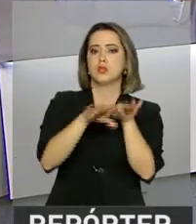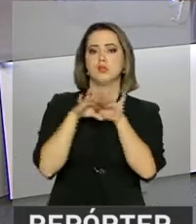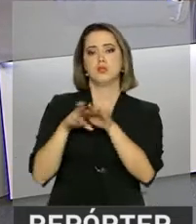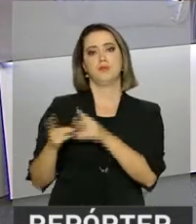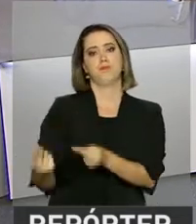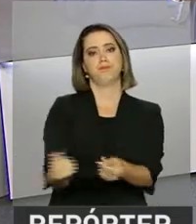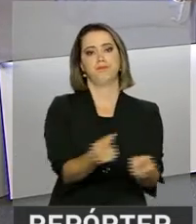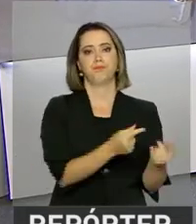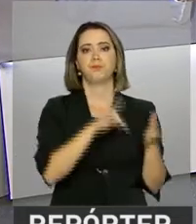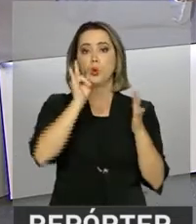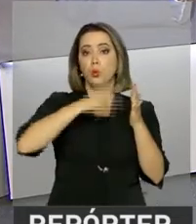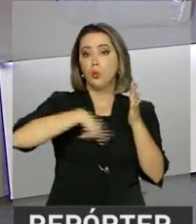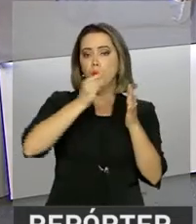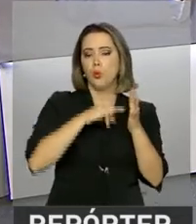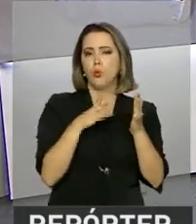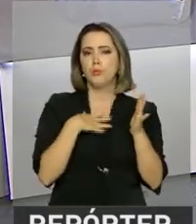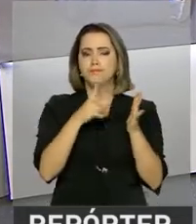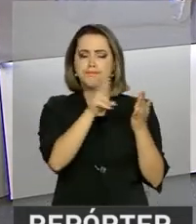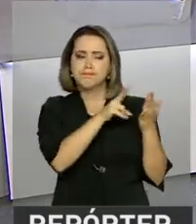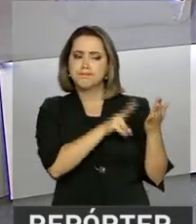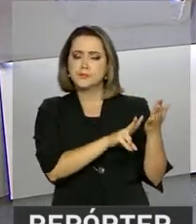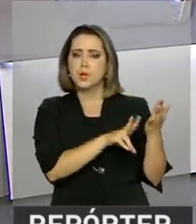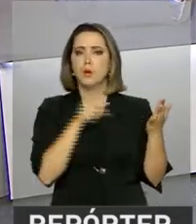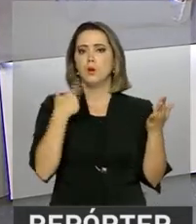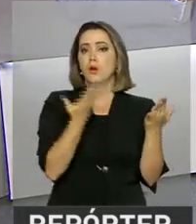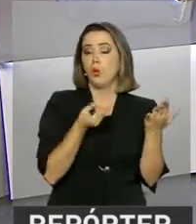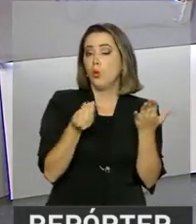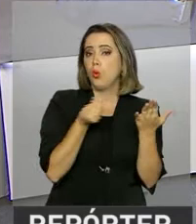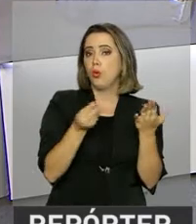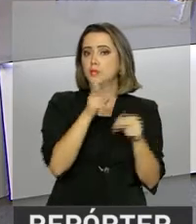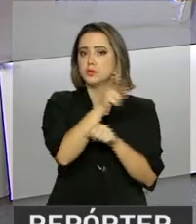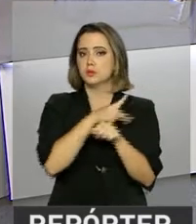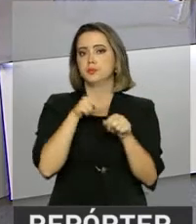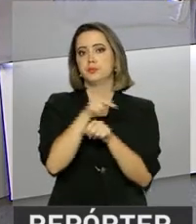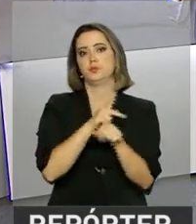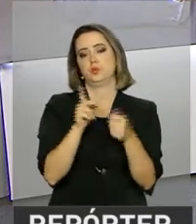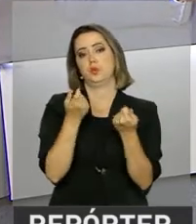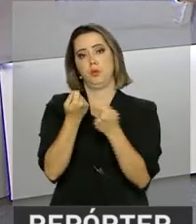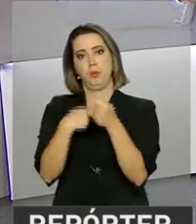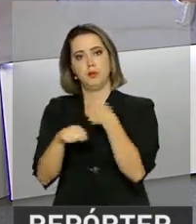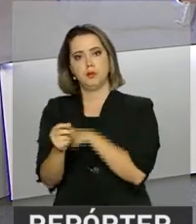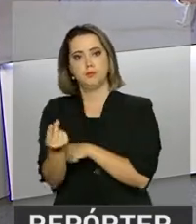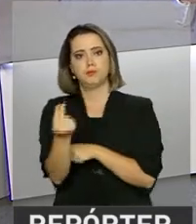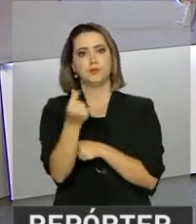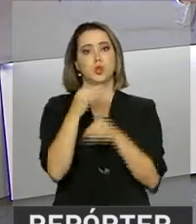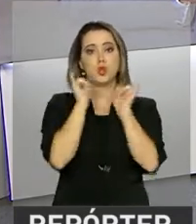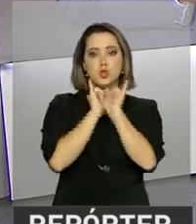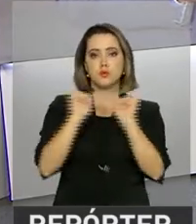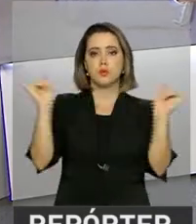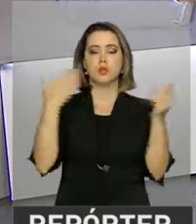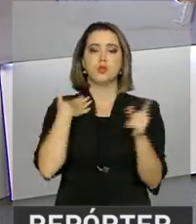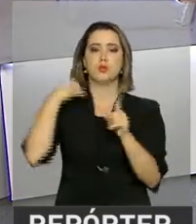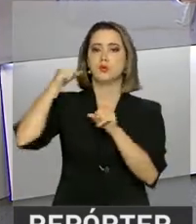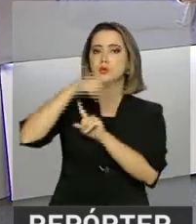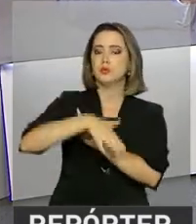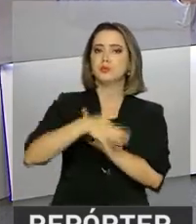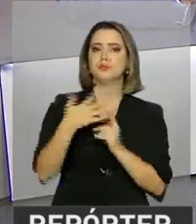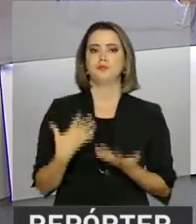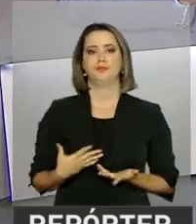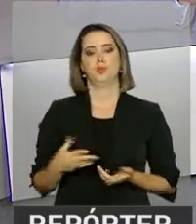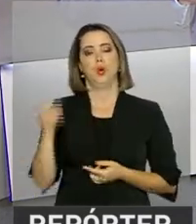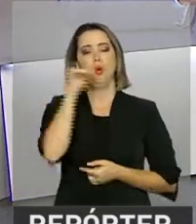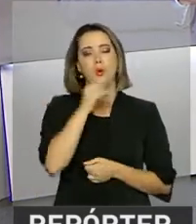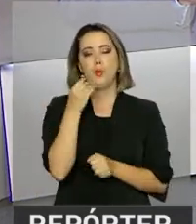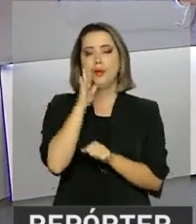financeira um documento que faz uma leitura da estabilidade financeira do país e foi divulgado hoje pelo banco central paulo